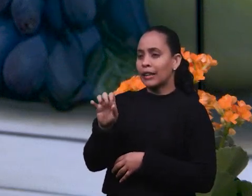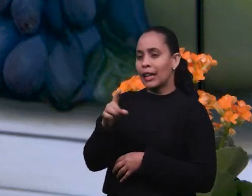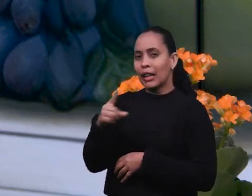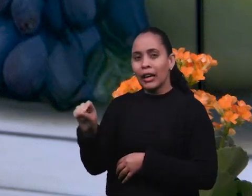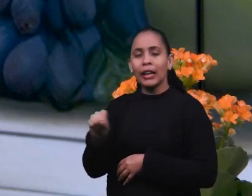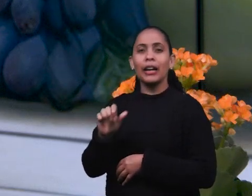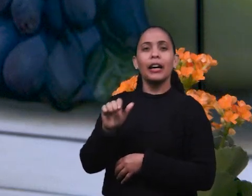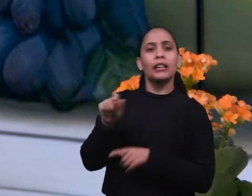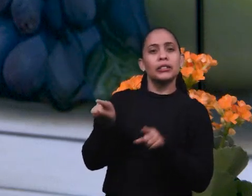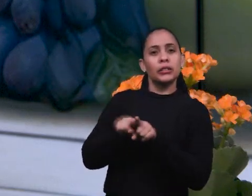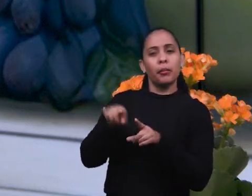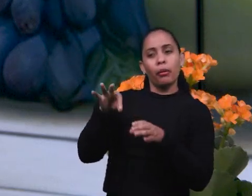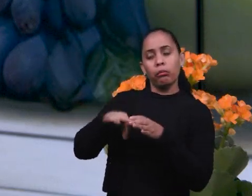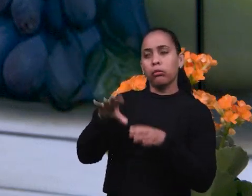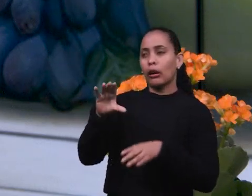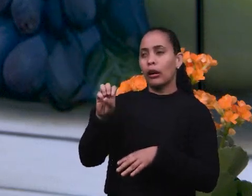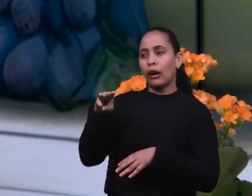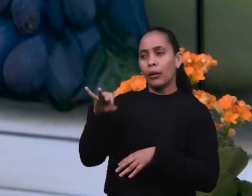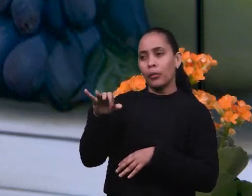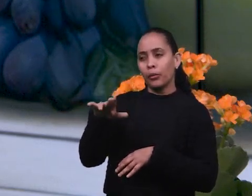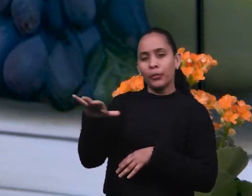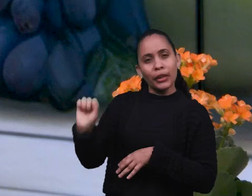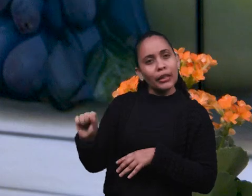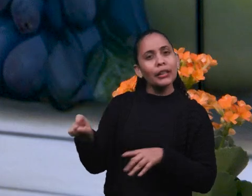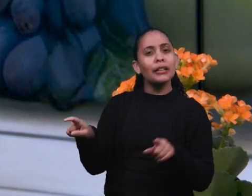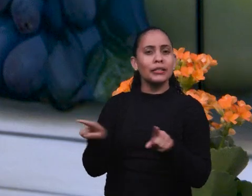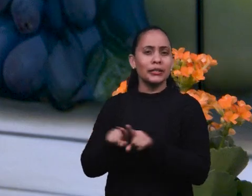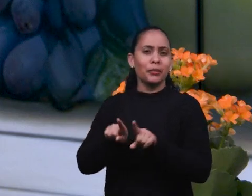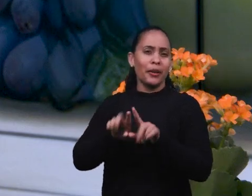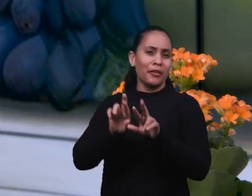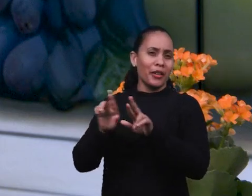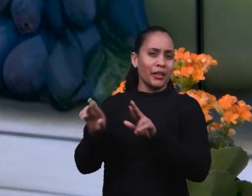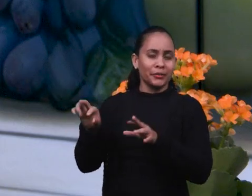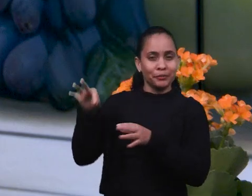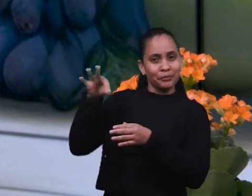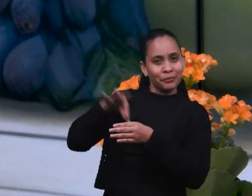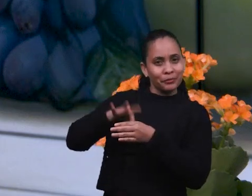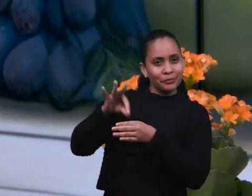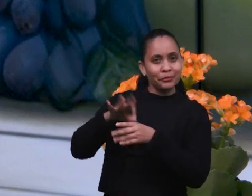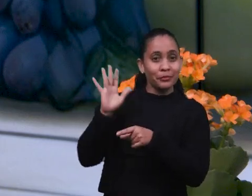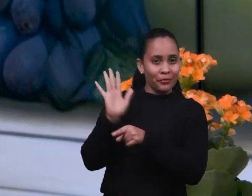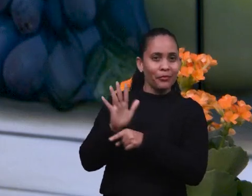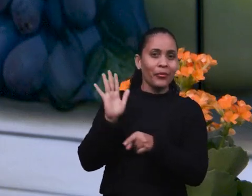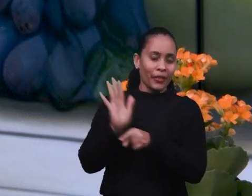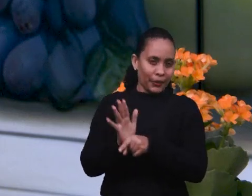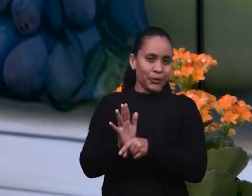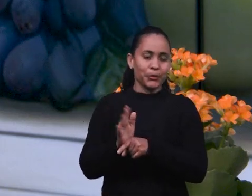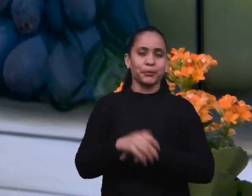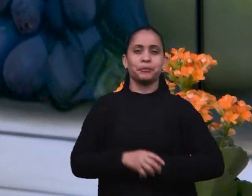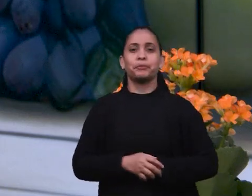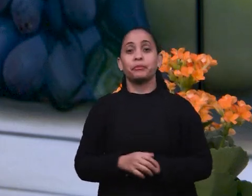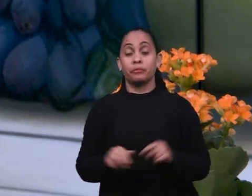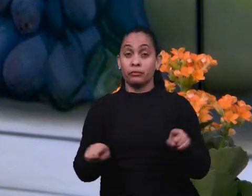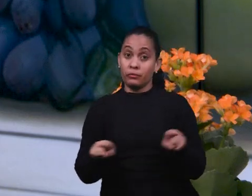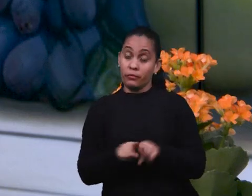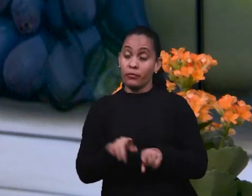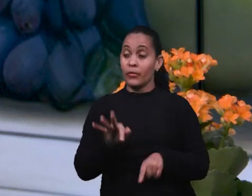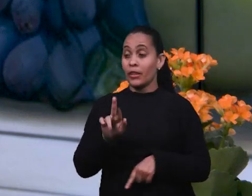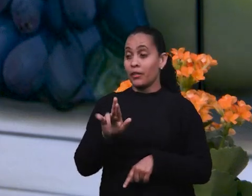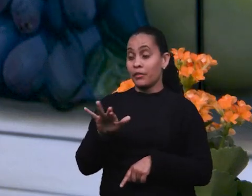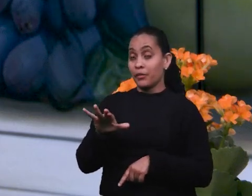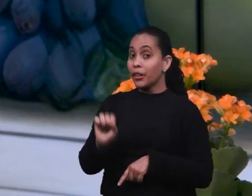camomila, né, uma erva doce, né, alimentos ricos em fibras, né, como